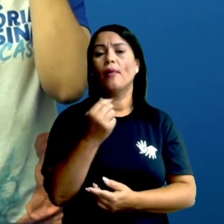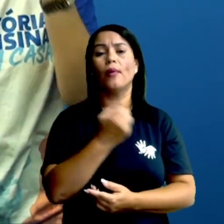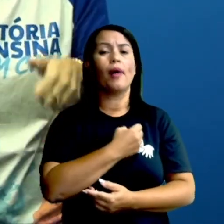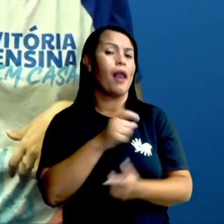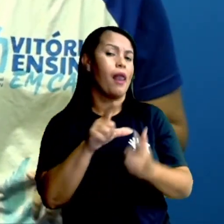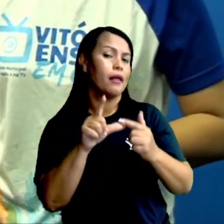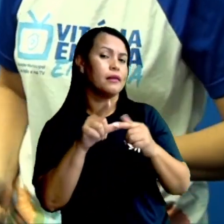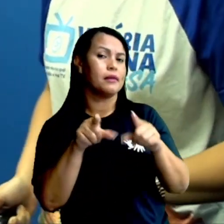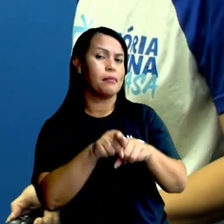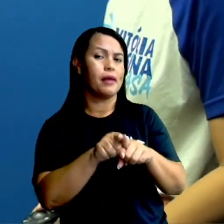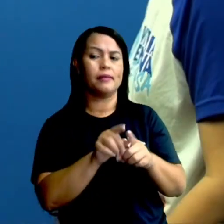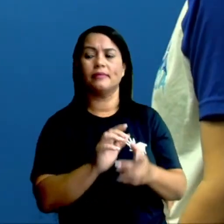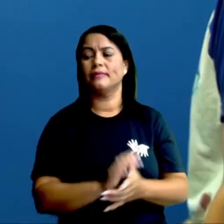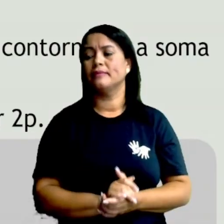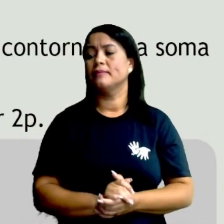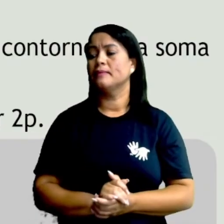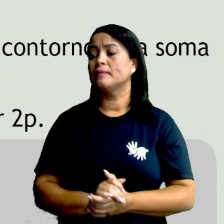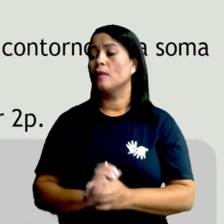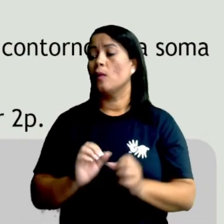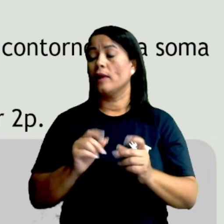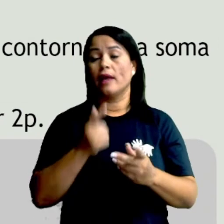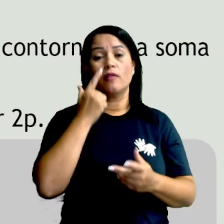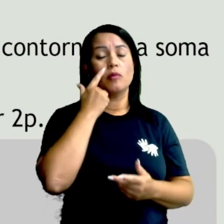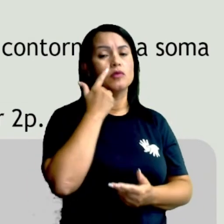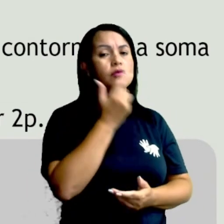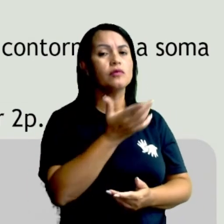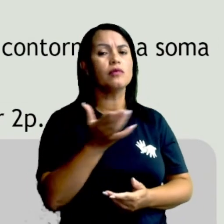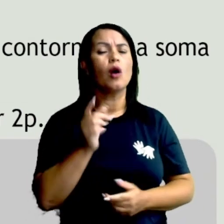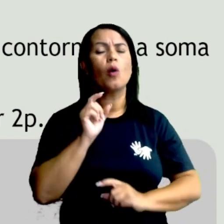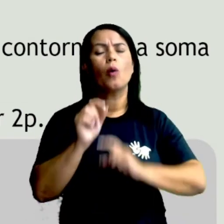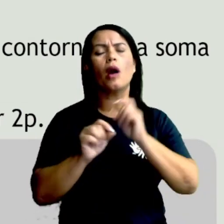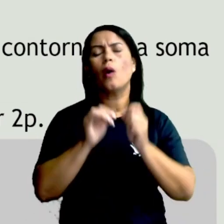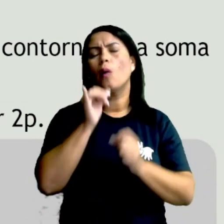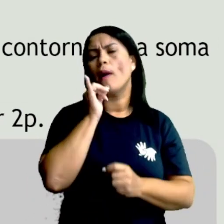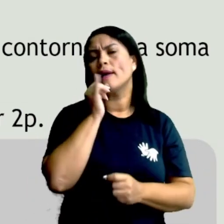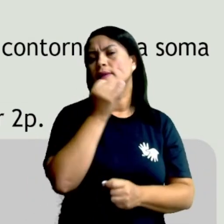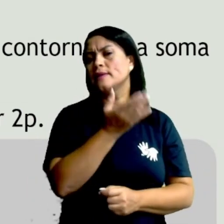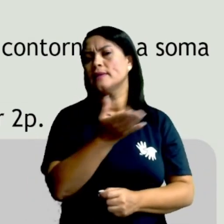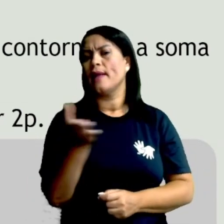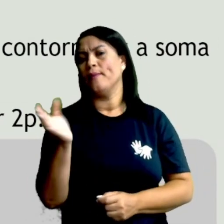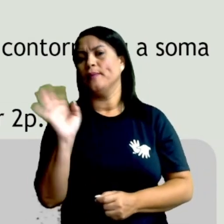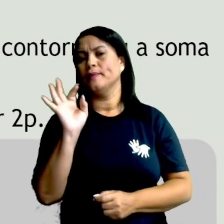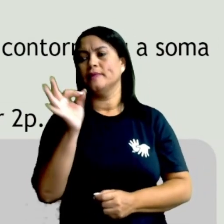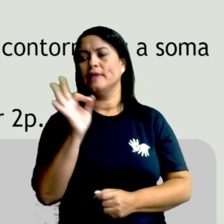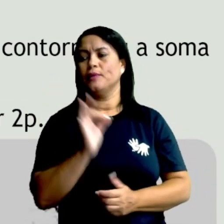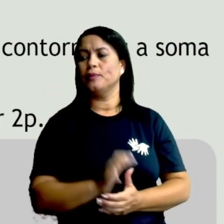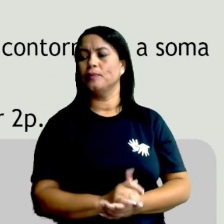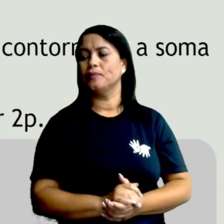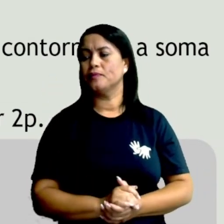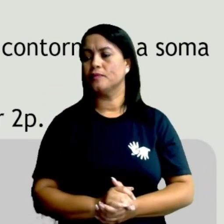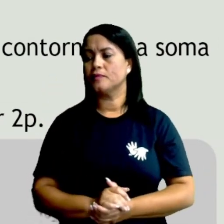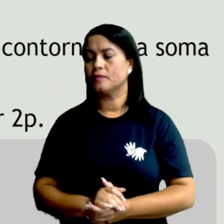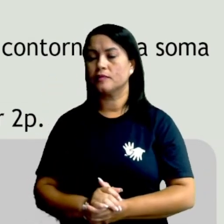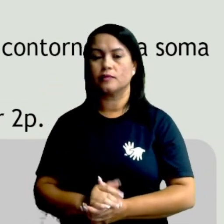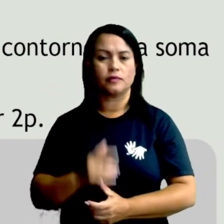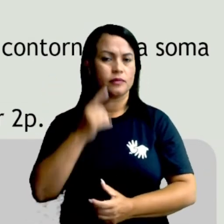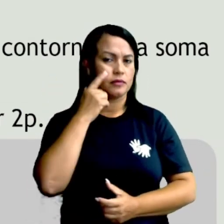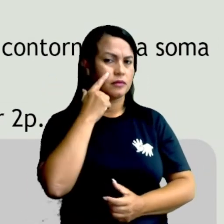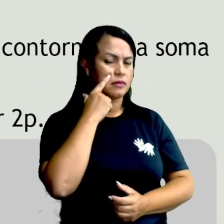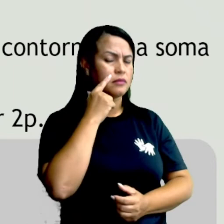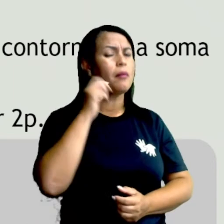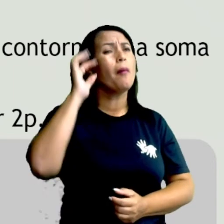de L. Ok? Então, vamos aqui um exemplo, tá certo? Vamos fazer o